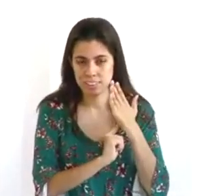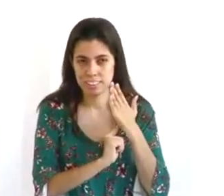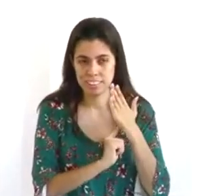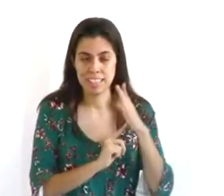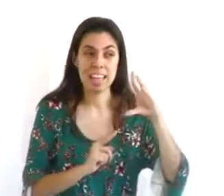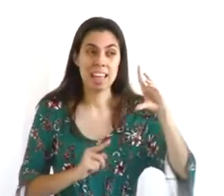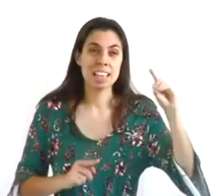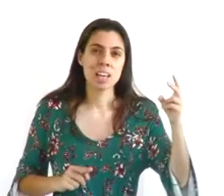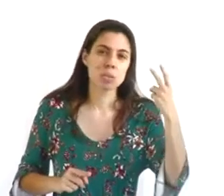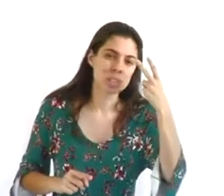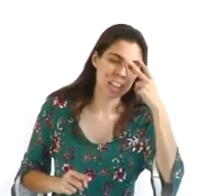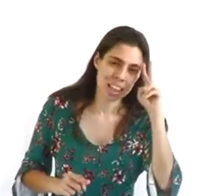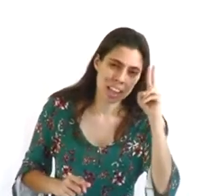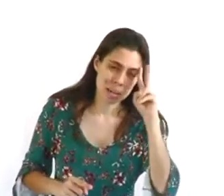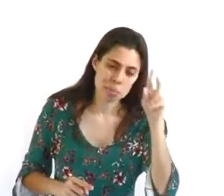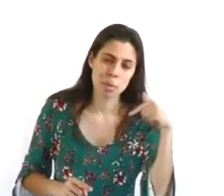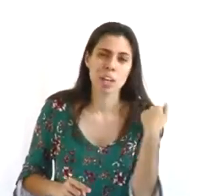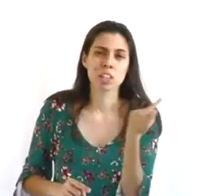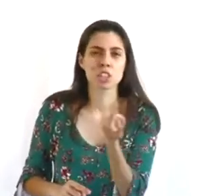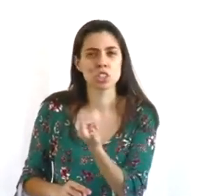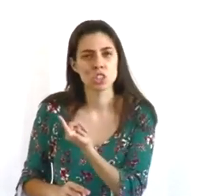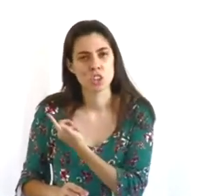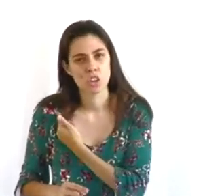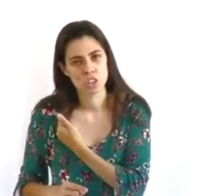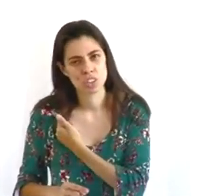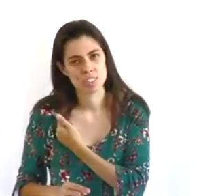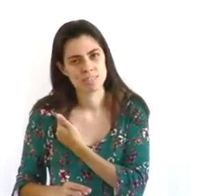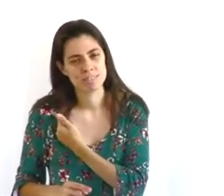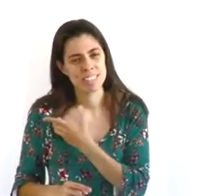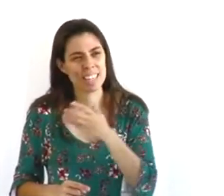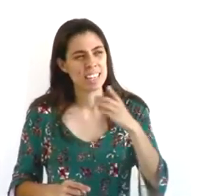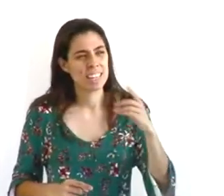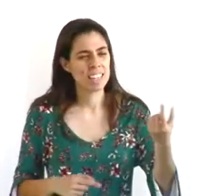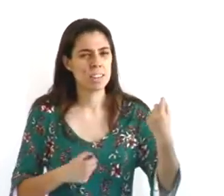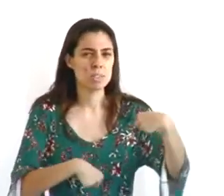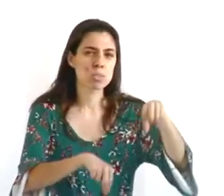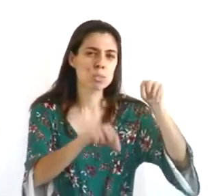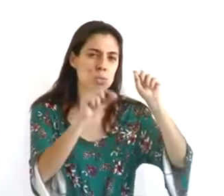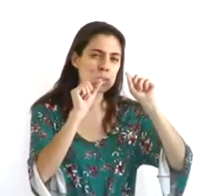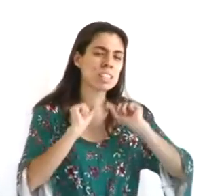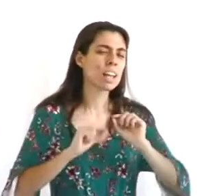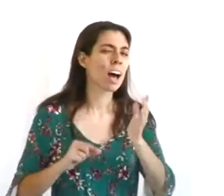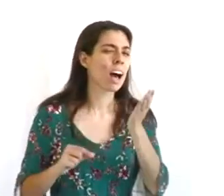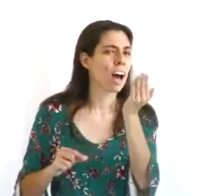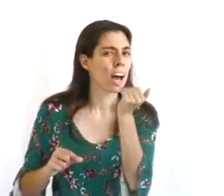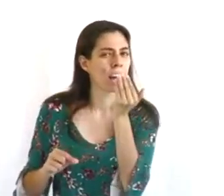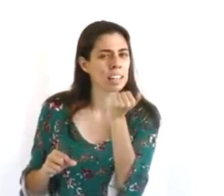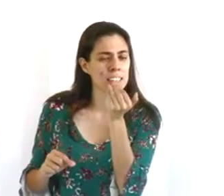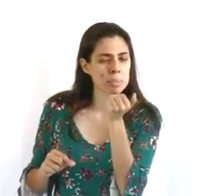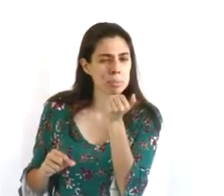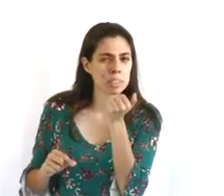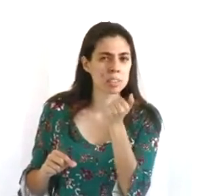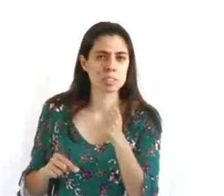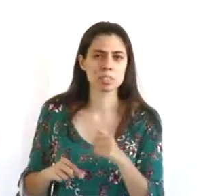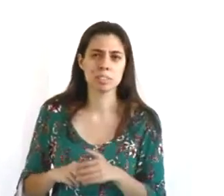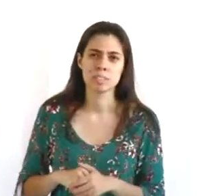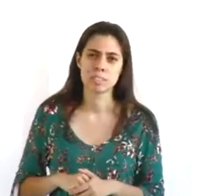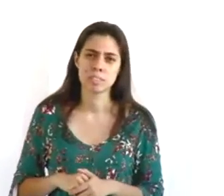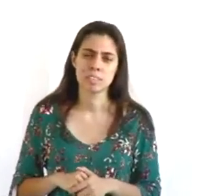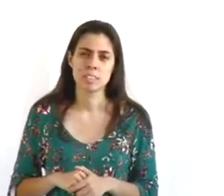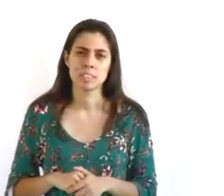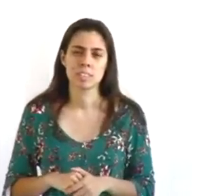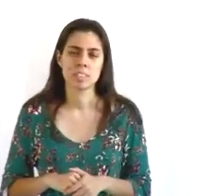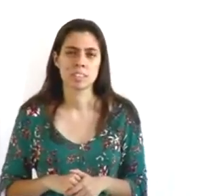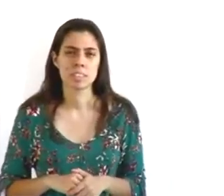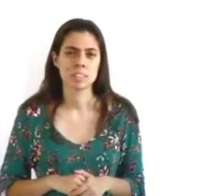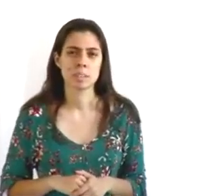a carne. Aqui talvez alguns estudiosos falam que esse trecho do Salmo está referindo-se ao período do cativeiro. A ideia